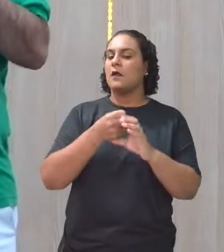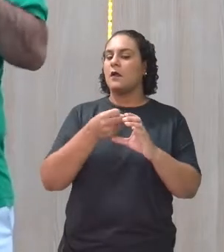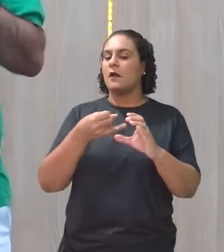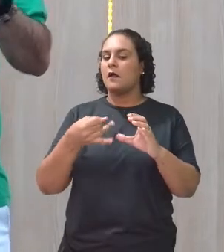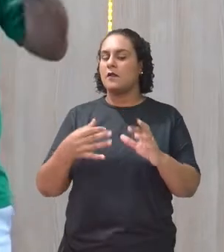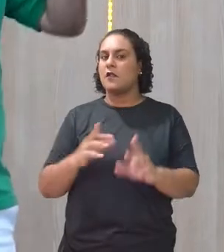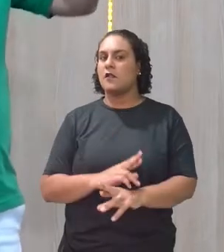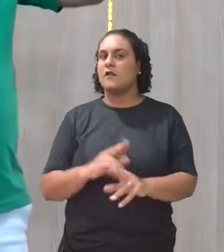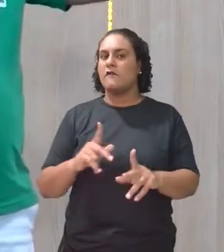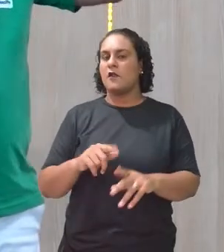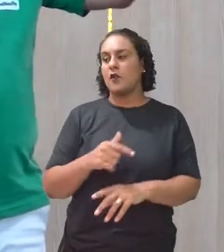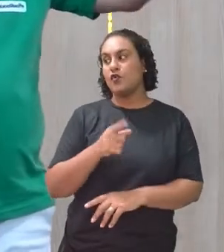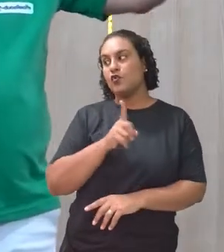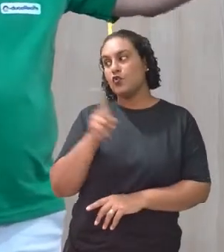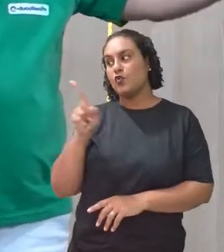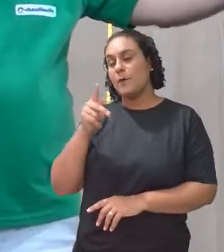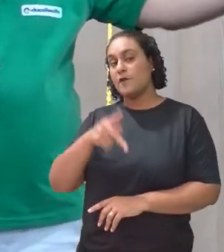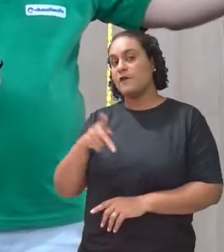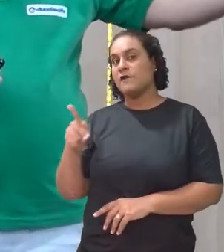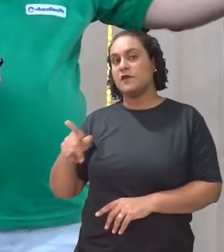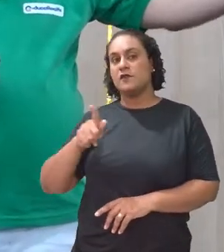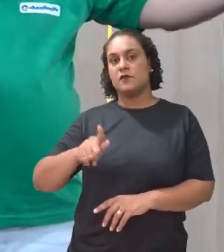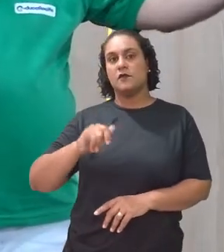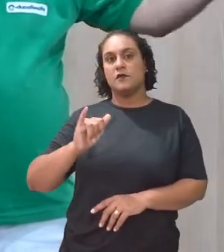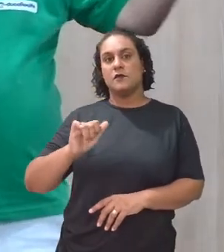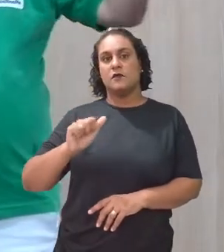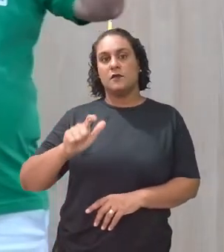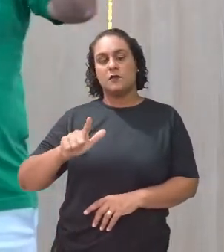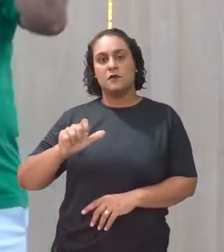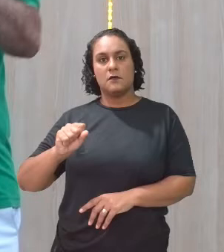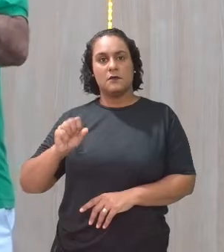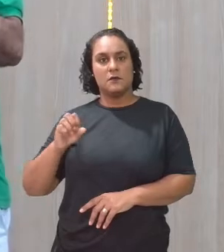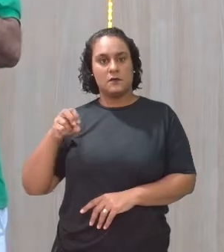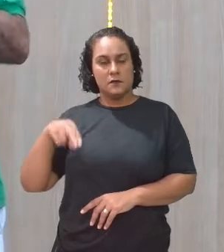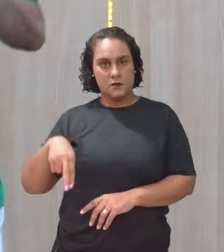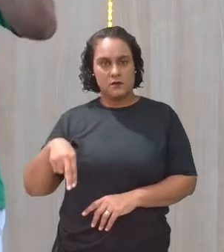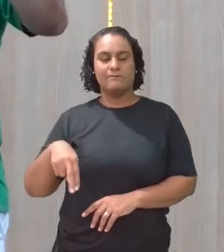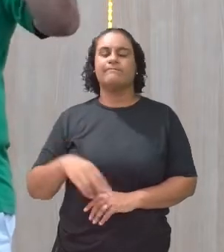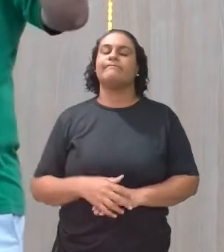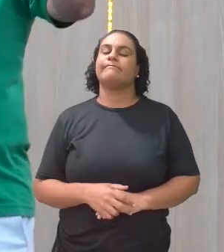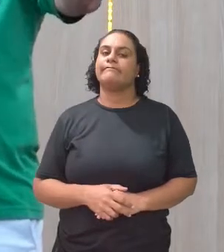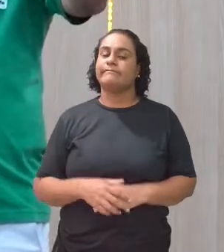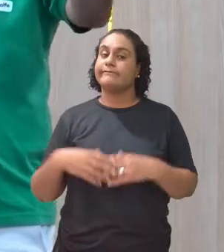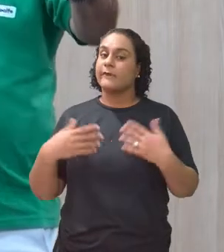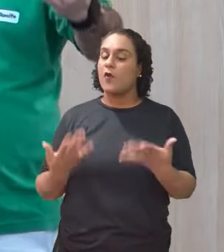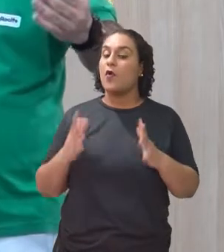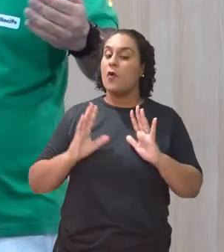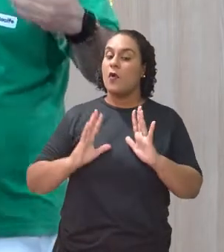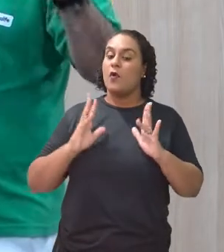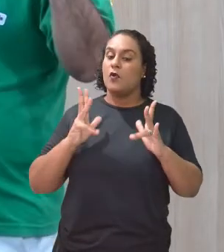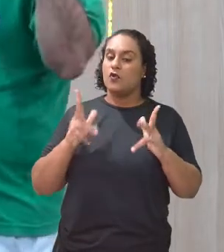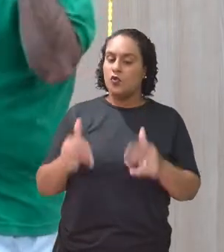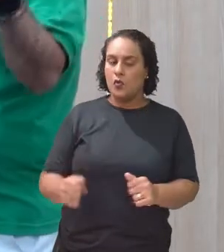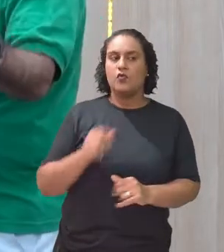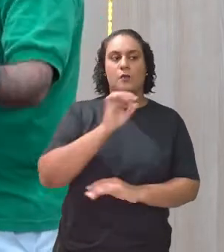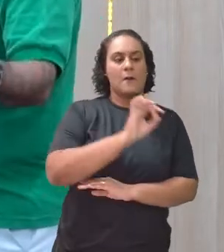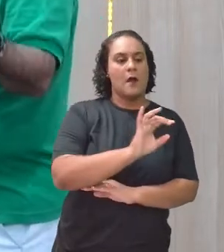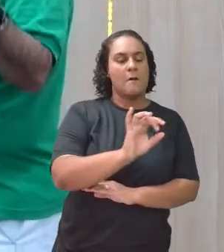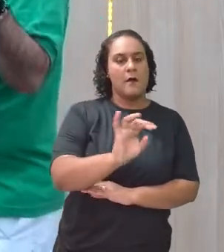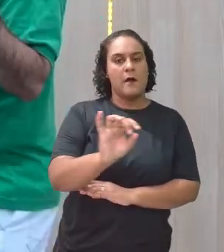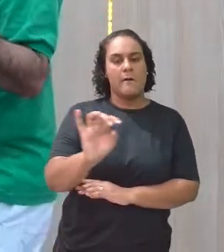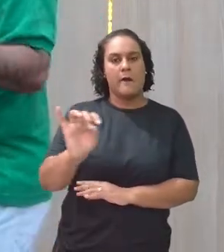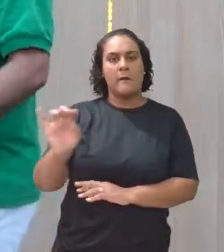características diferentes do professor Gilson, sim, ok? E assim, todos e todas, né,